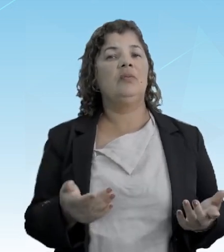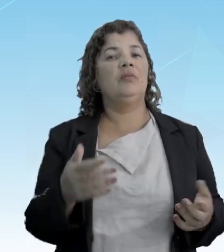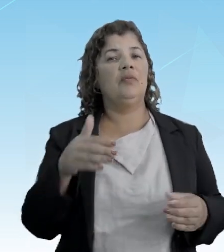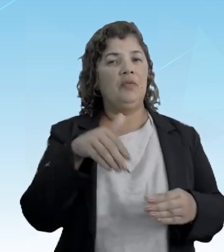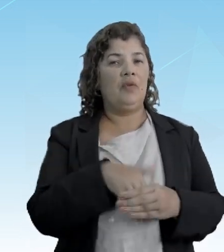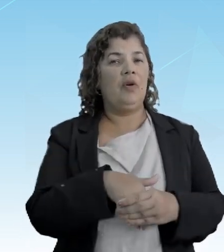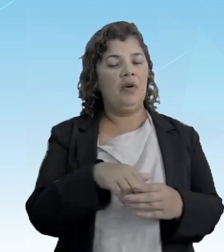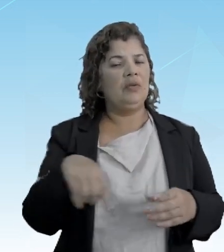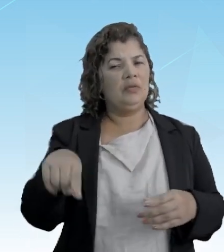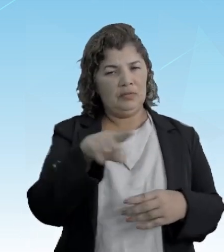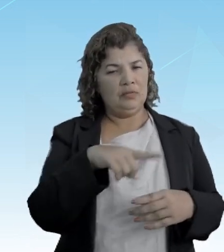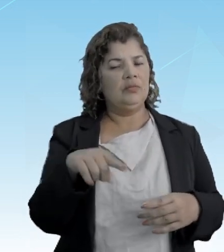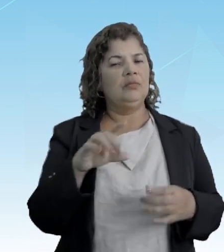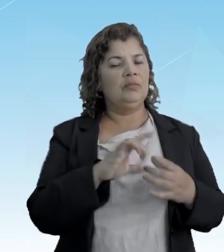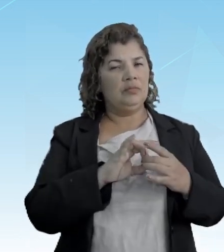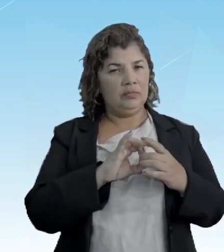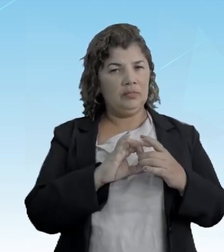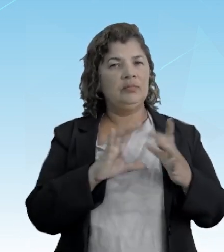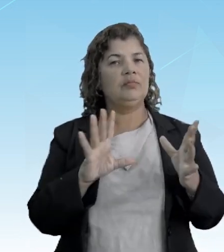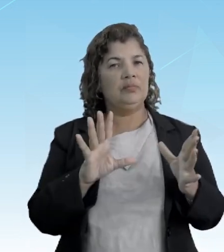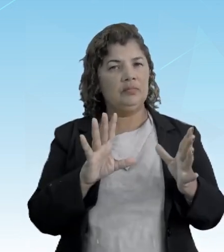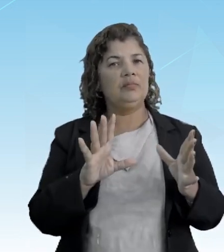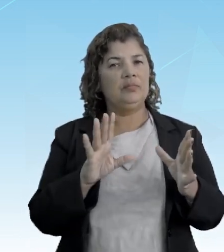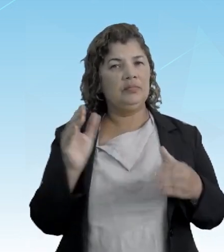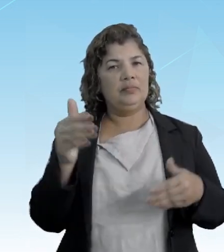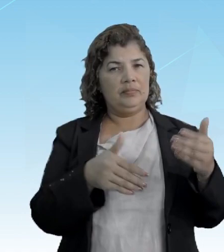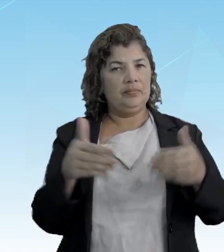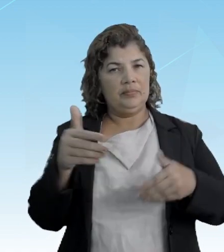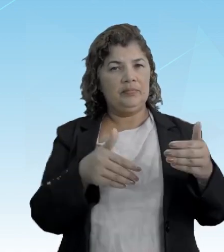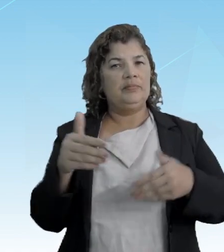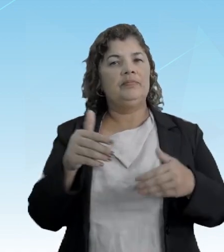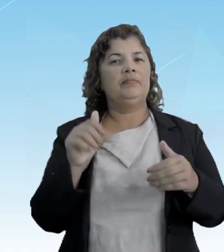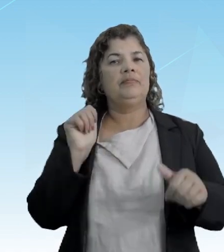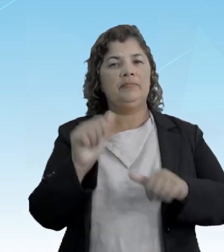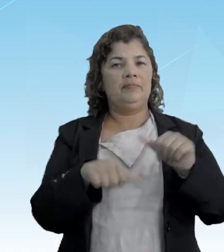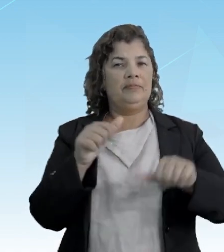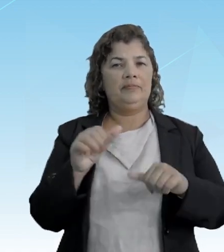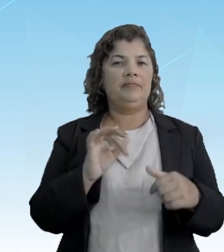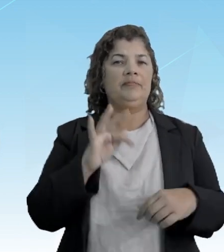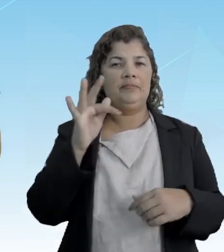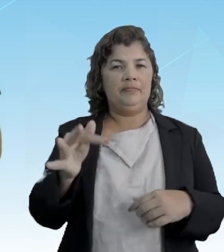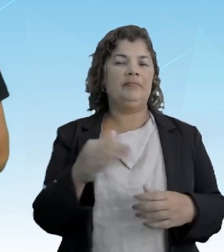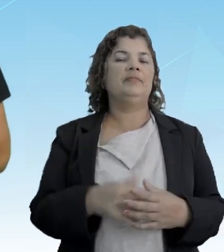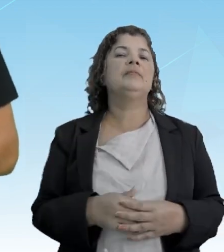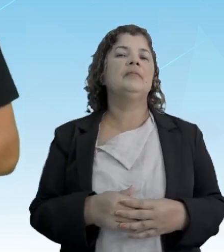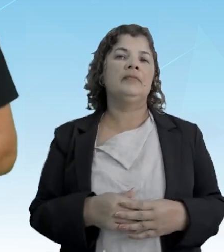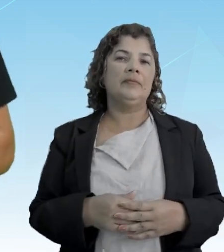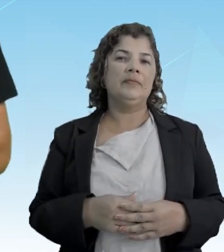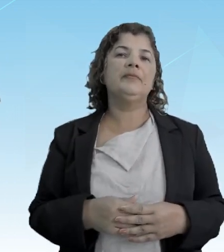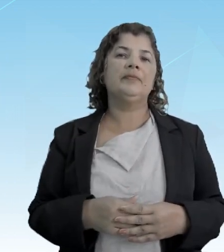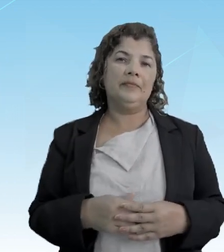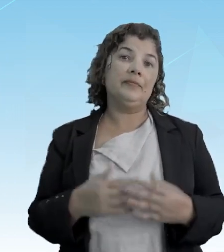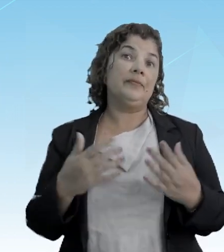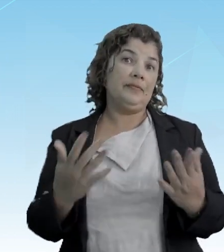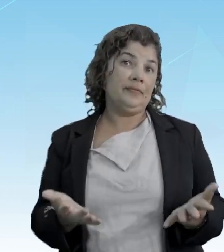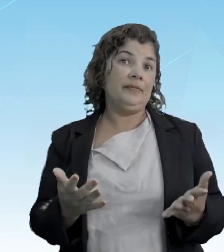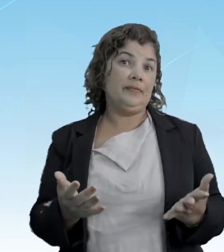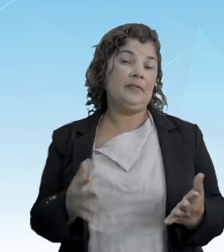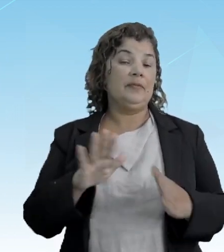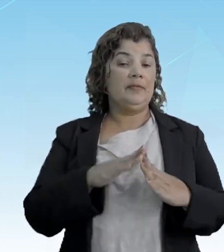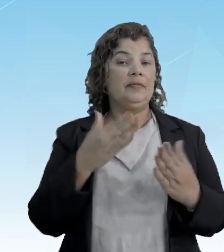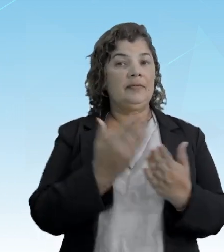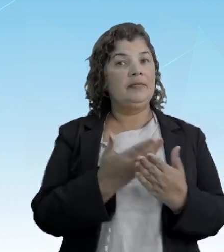voto, porque é uma coisa muito importante de participação na transformação do futuro. O professor, justamente essa questão de a